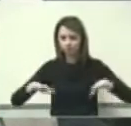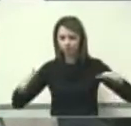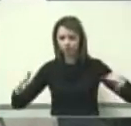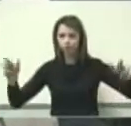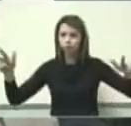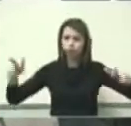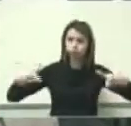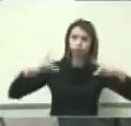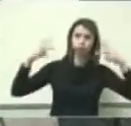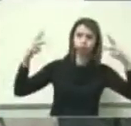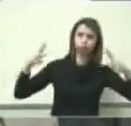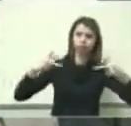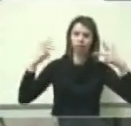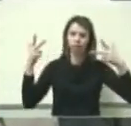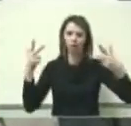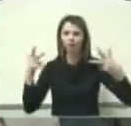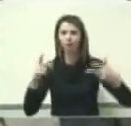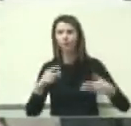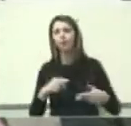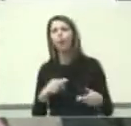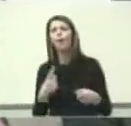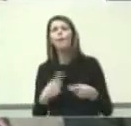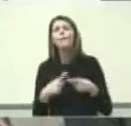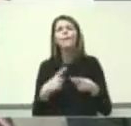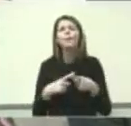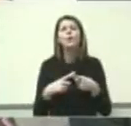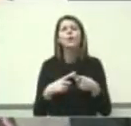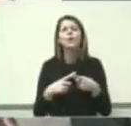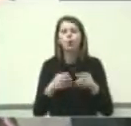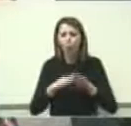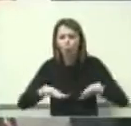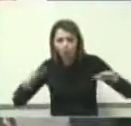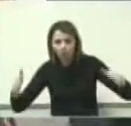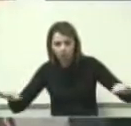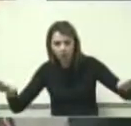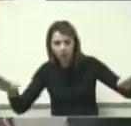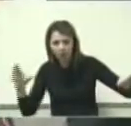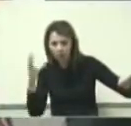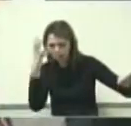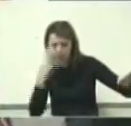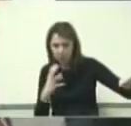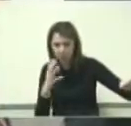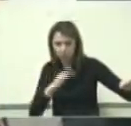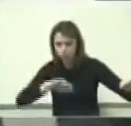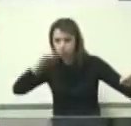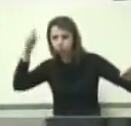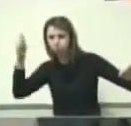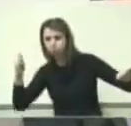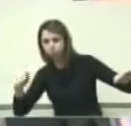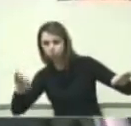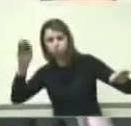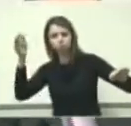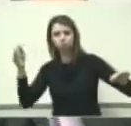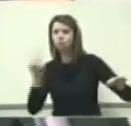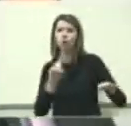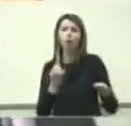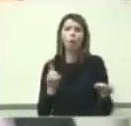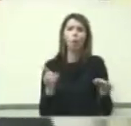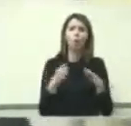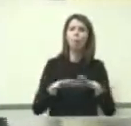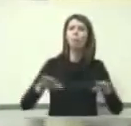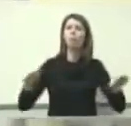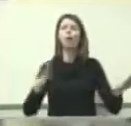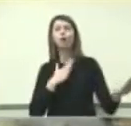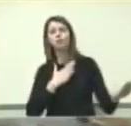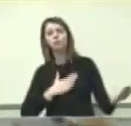tempestade que se forma porque o mar é revolto naturalmente não Em alguns momentos o mar